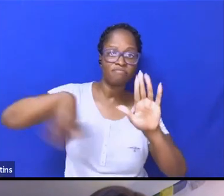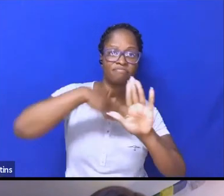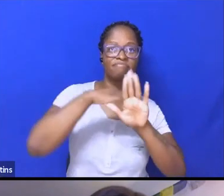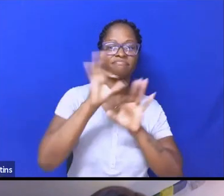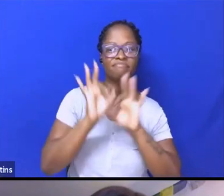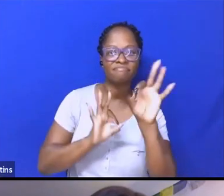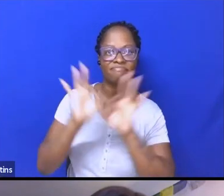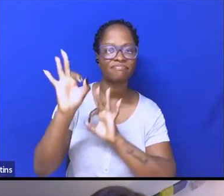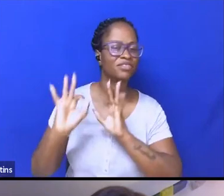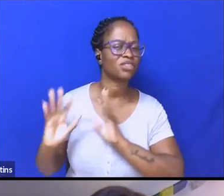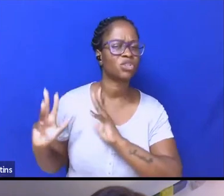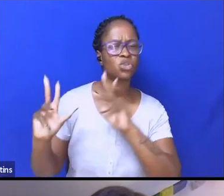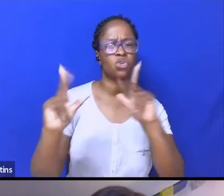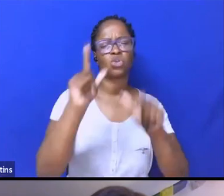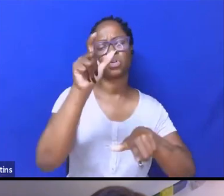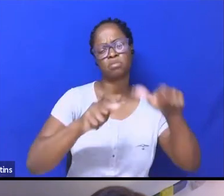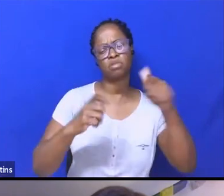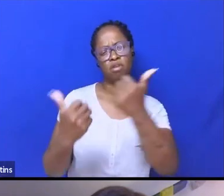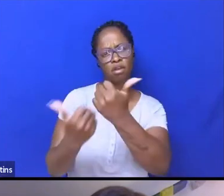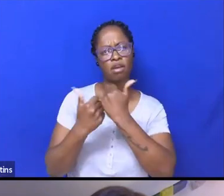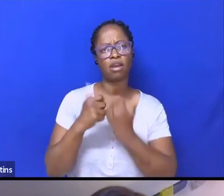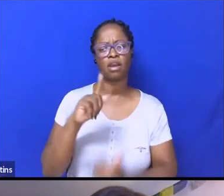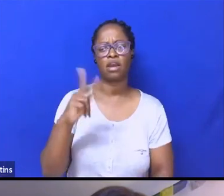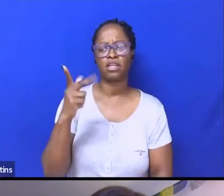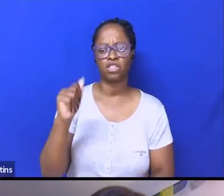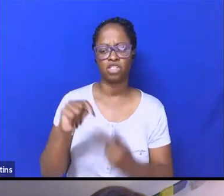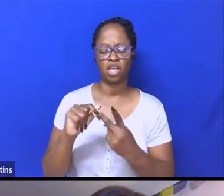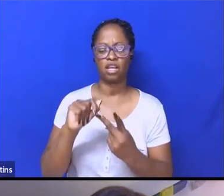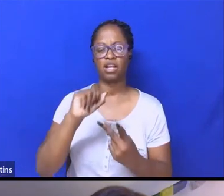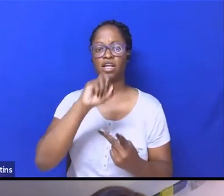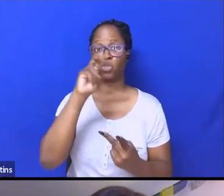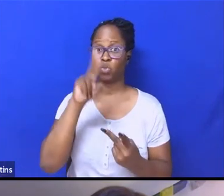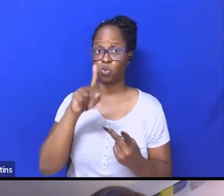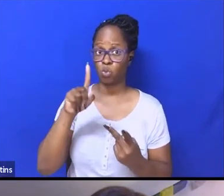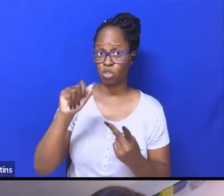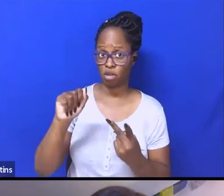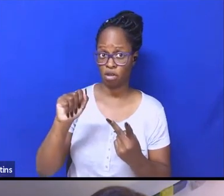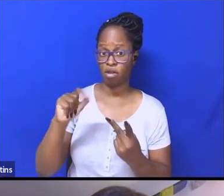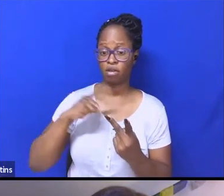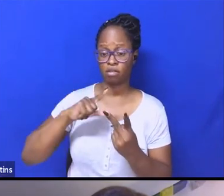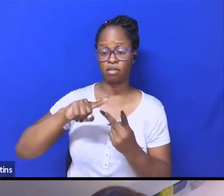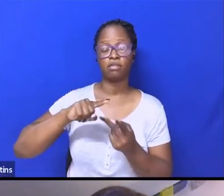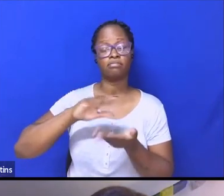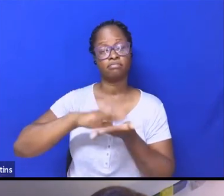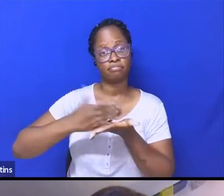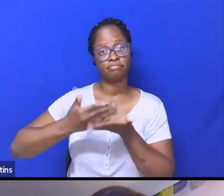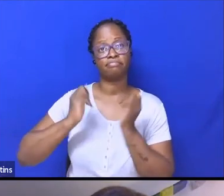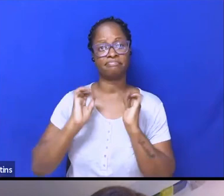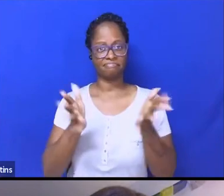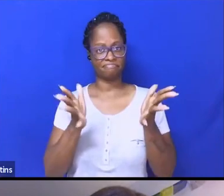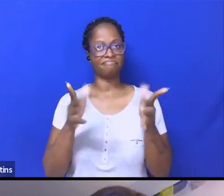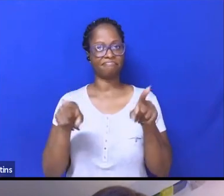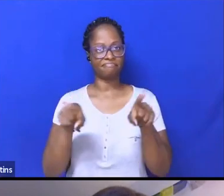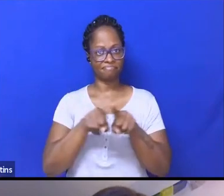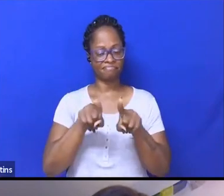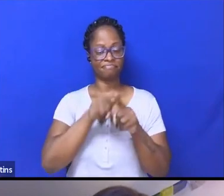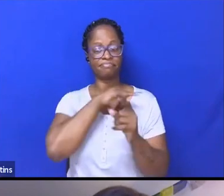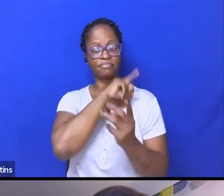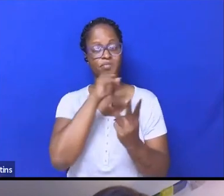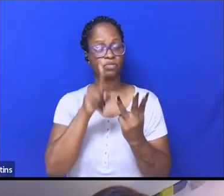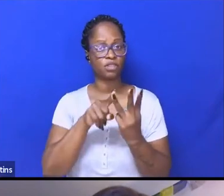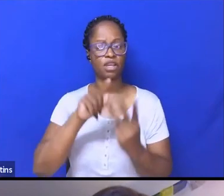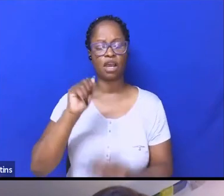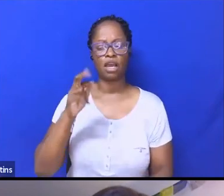Hub a Sheila a Suzana que fizeram a interpretação de Libras a